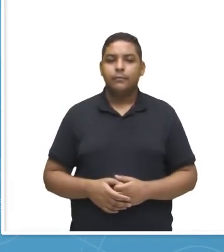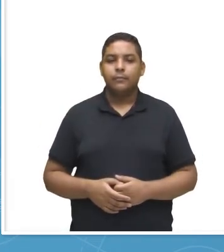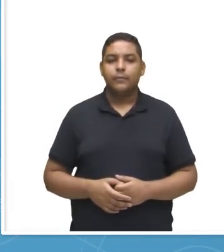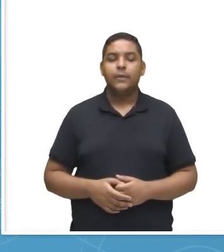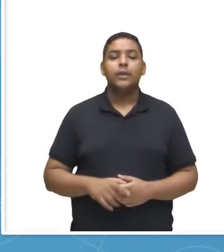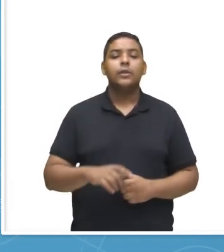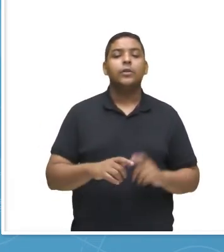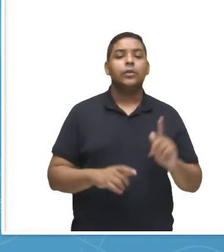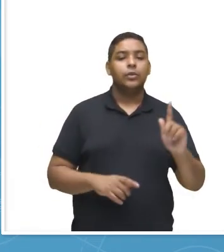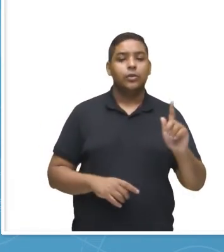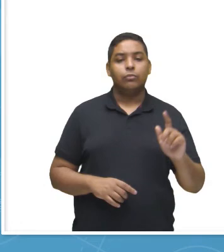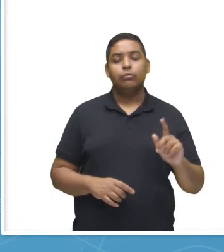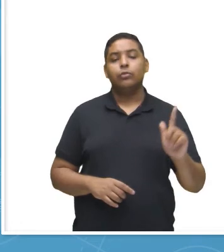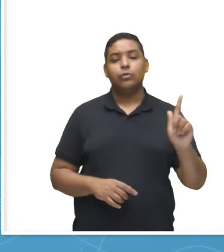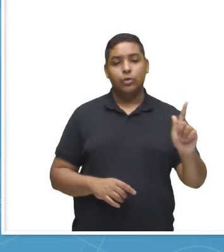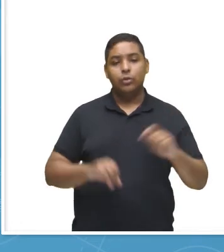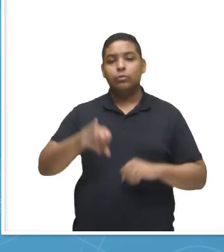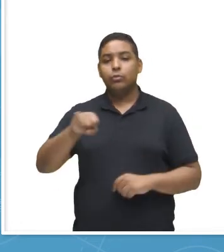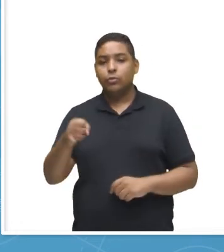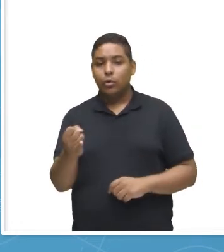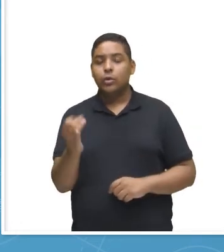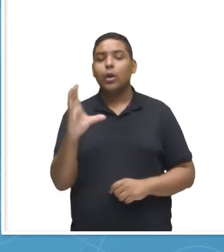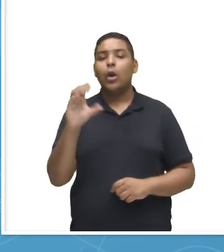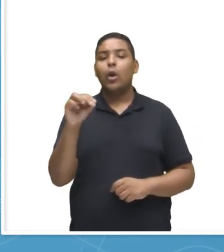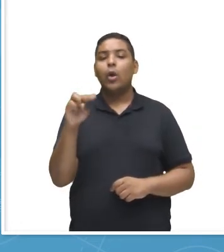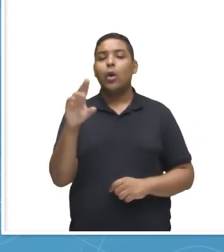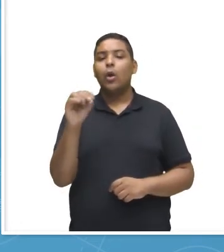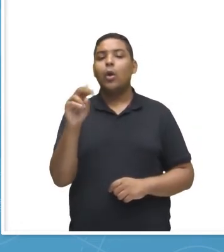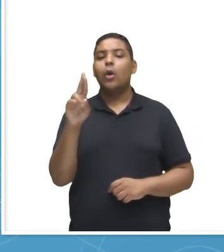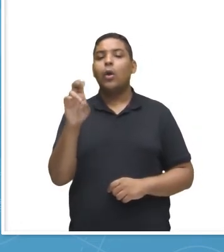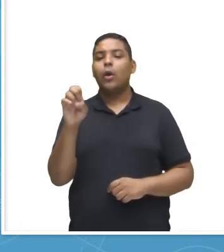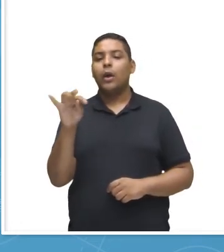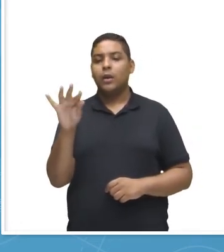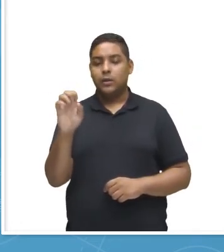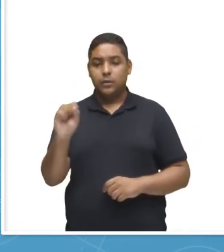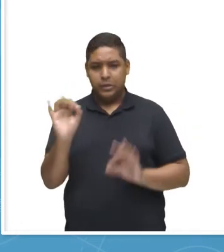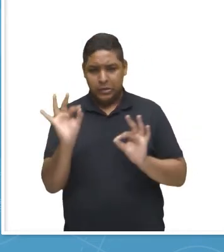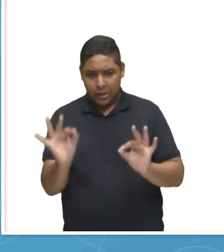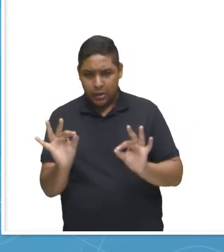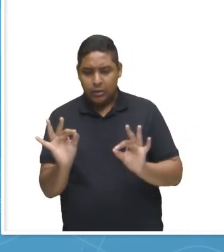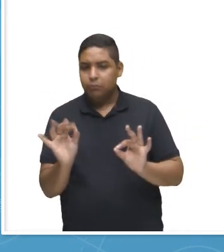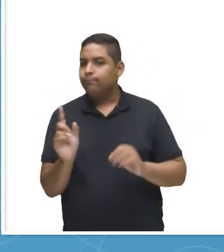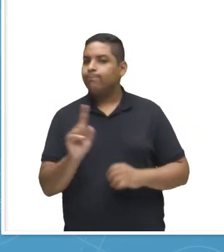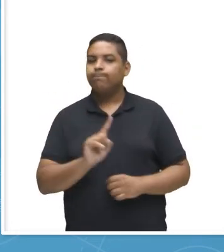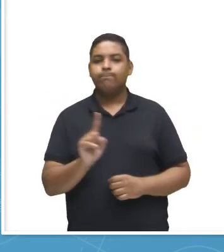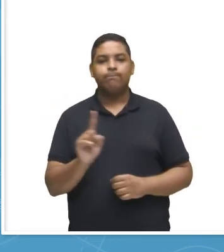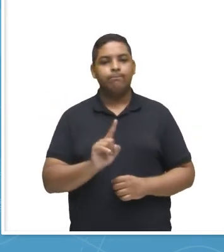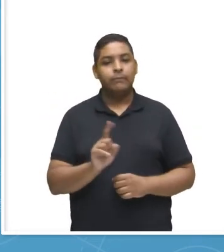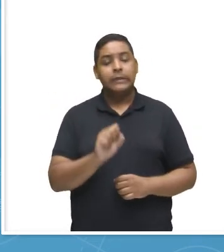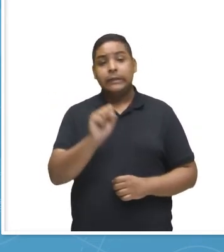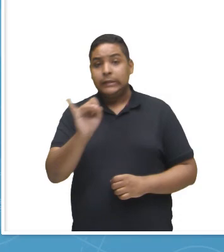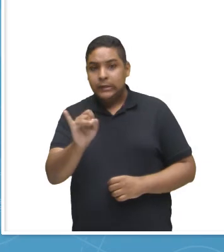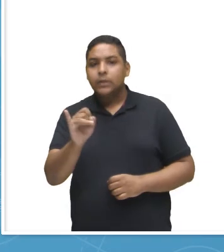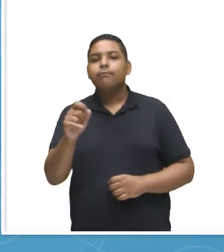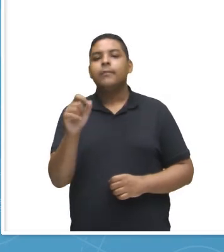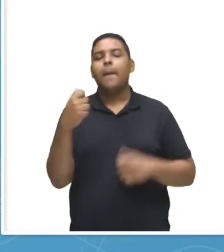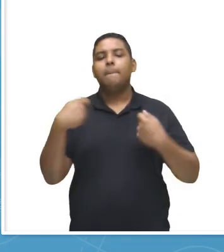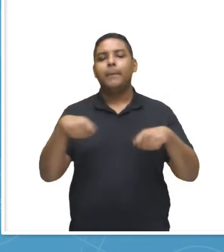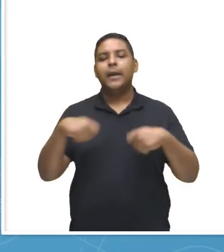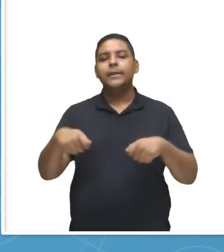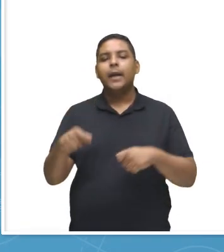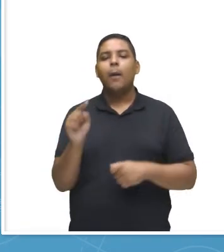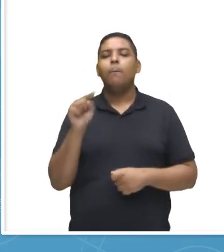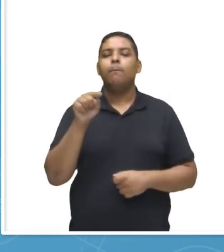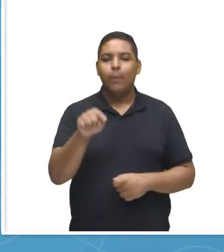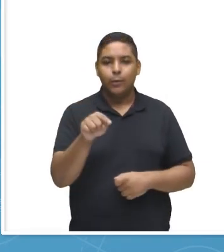G e J são concorrentes. Se elas tivessem concorrentes, né? Elas teriam um ponto em comum, ó. A G passa